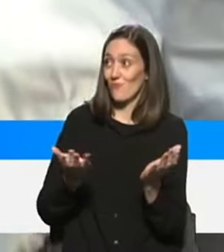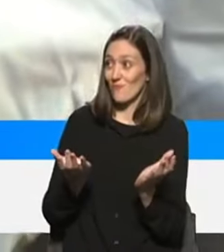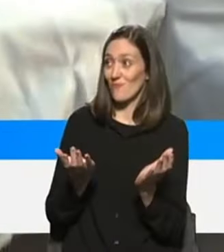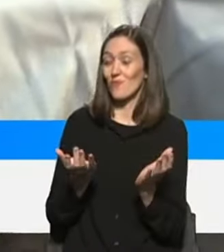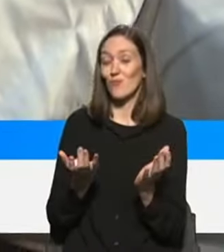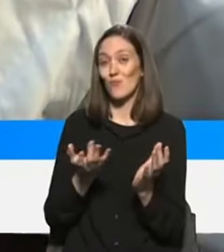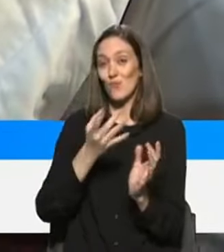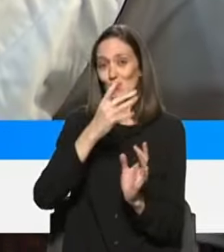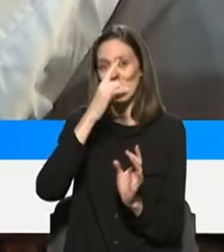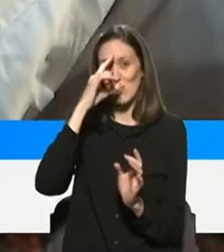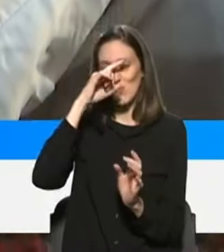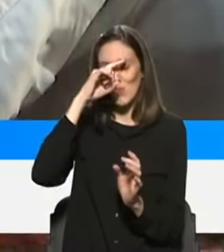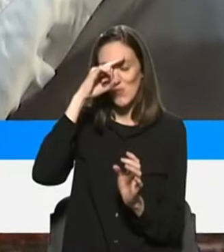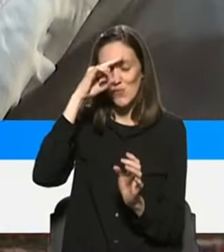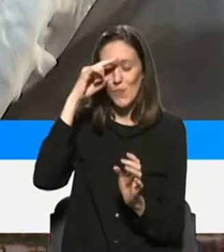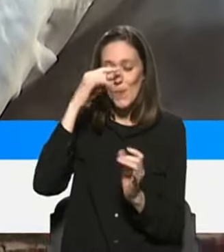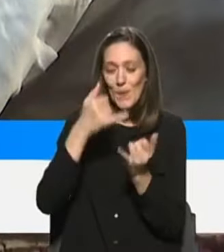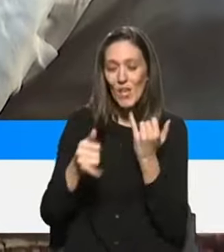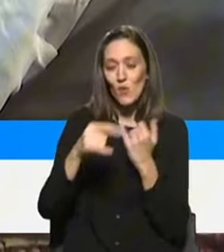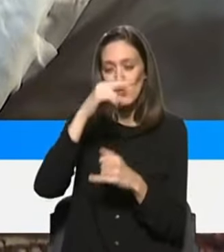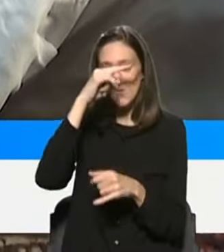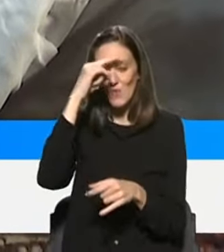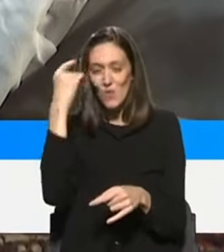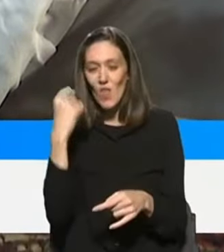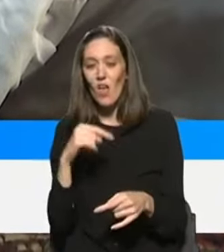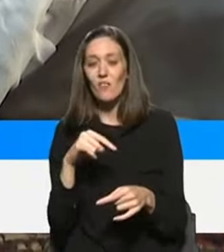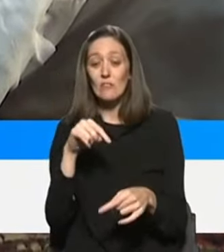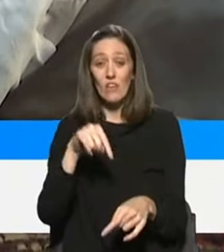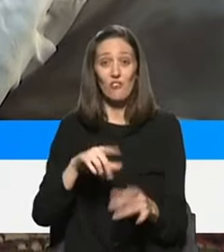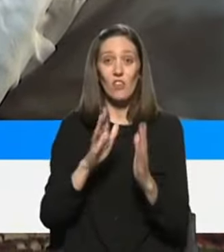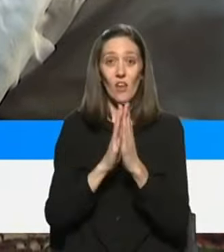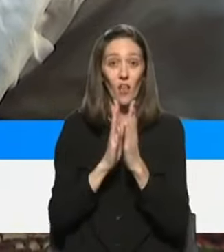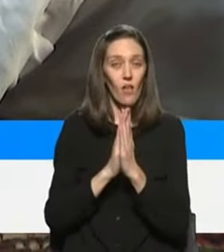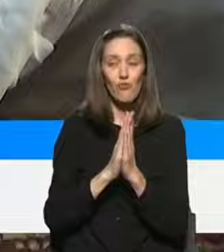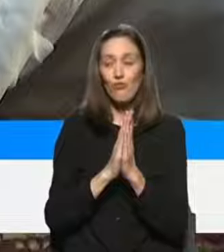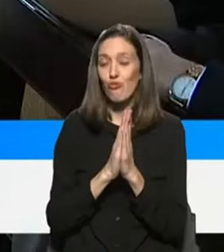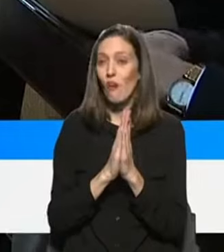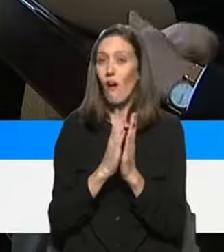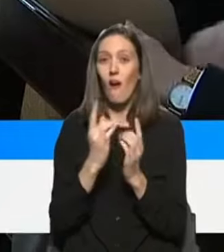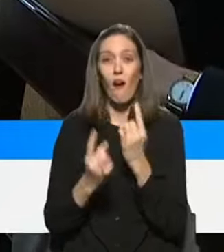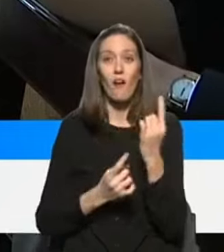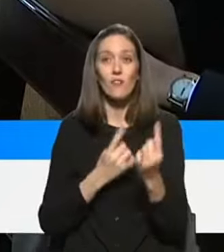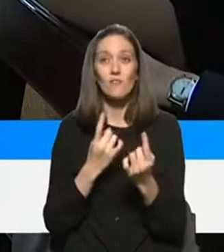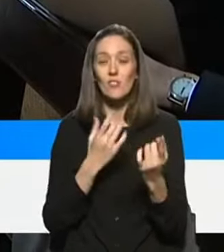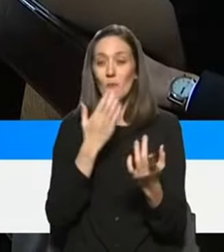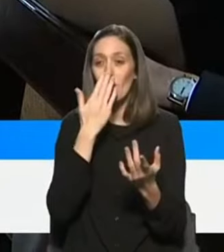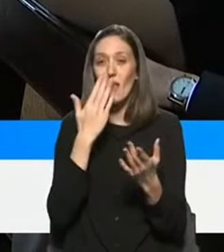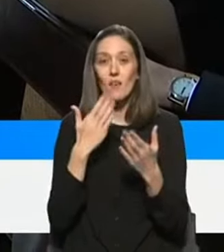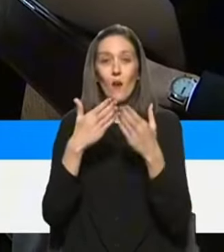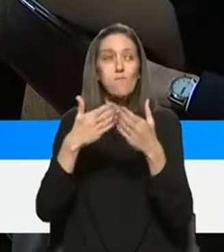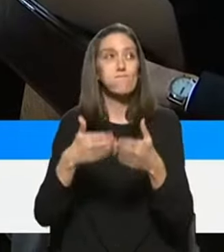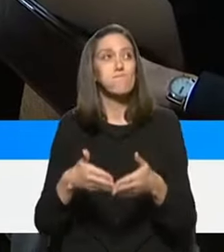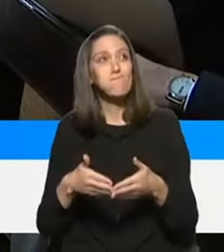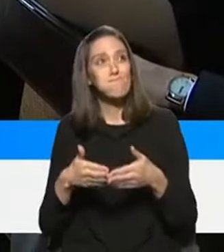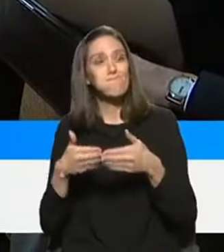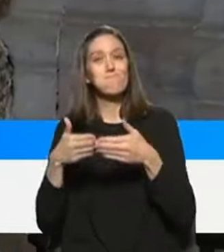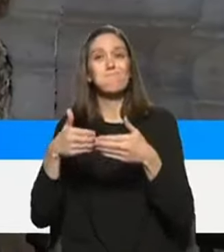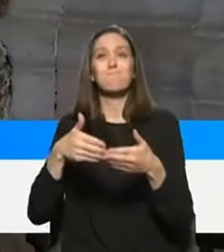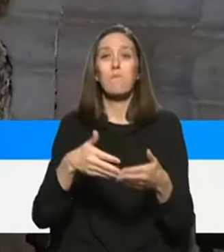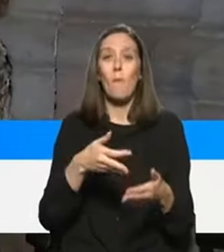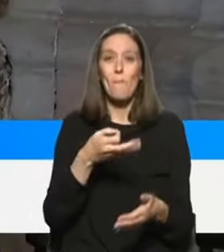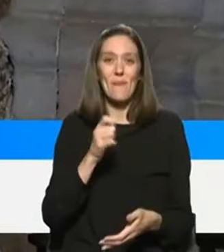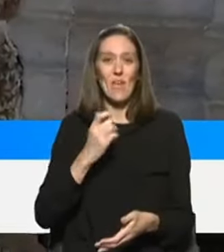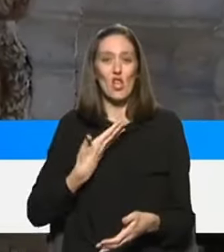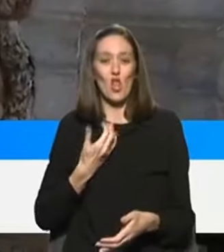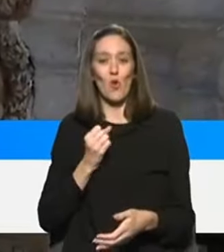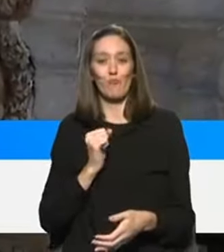cheio de dificuldades, de perigos. Mesmo esta igreja, que às vezes parece que é um bocadinho como uma nau, a igreja é uma barca, a barca de Pedro.